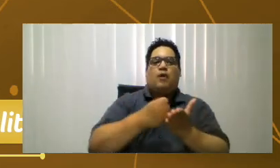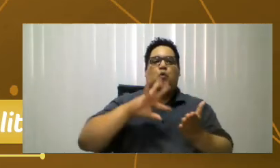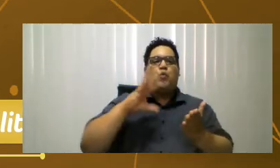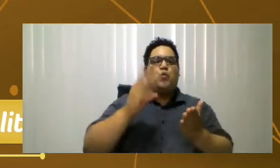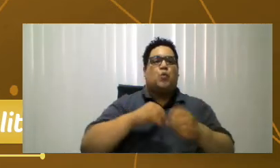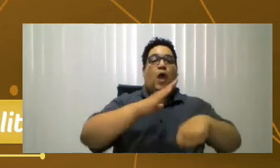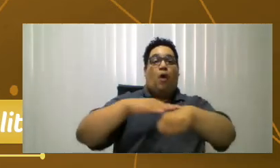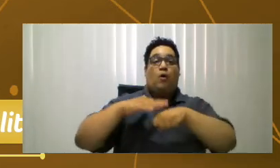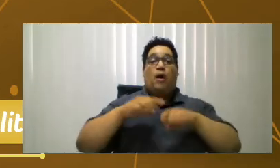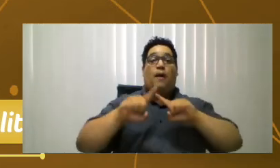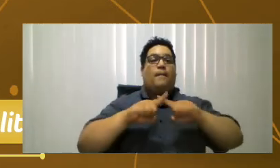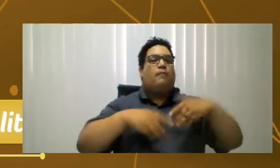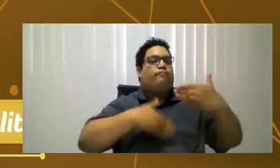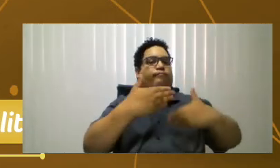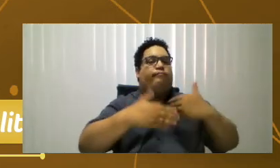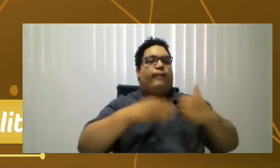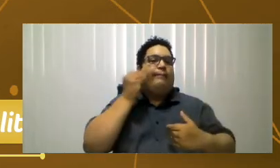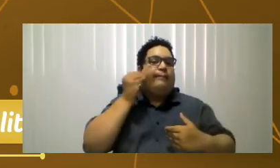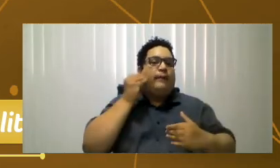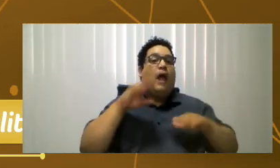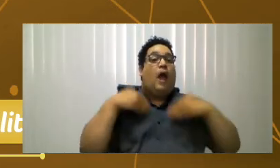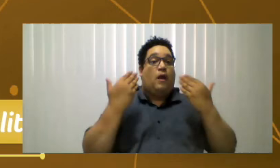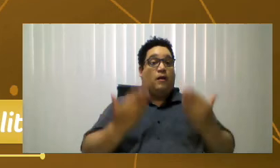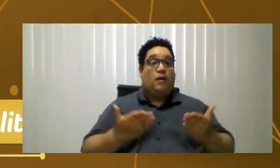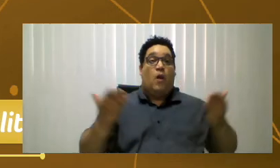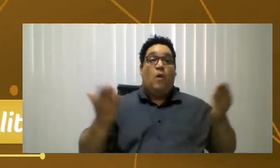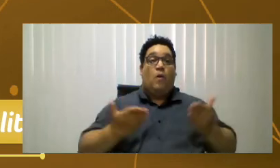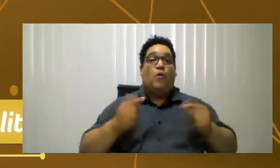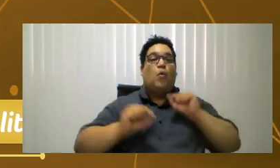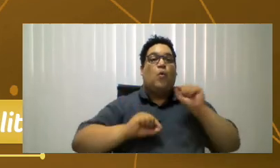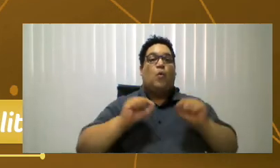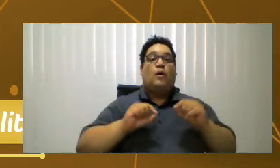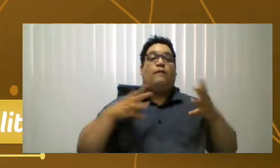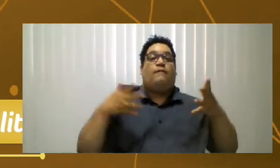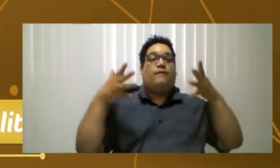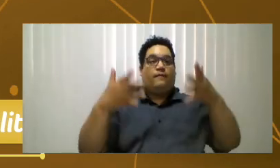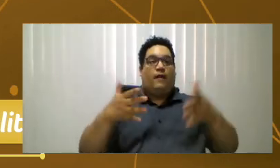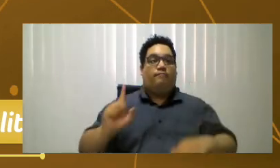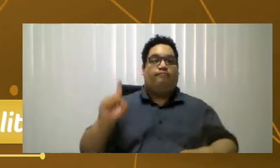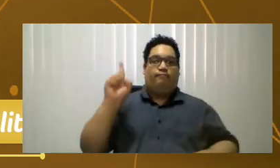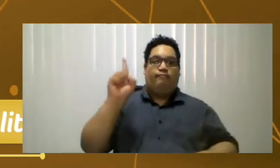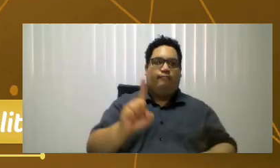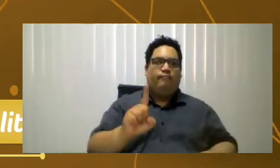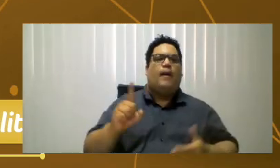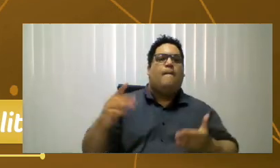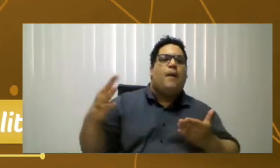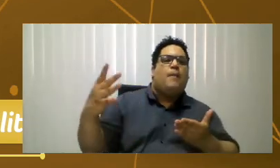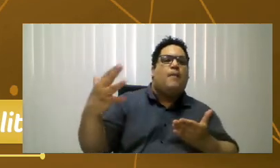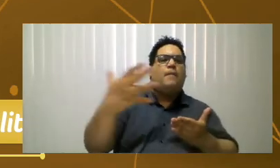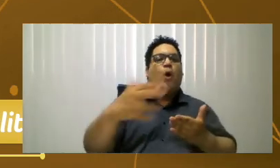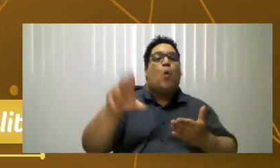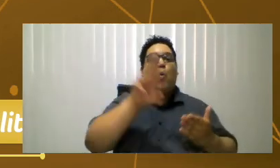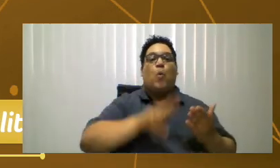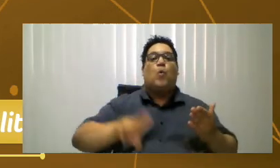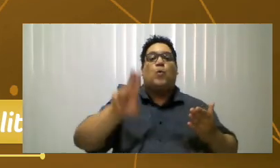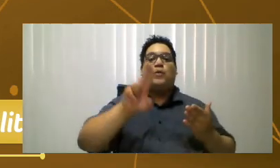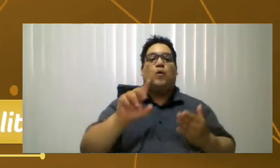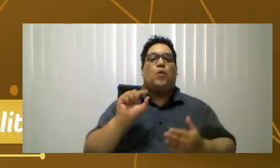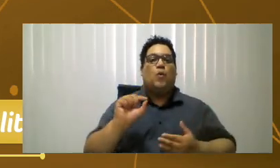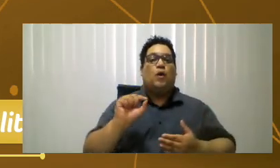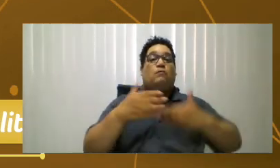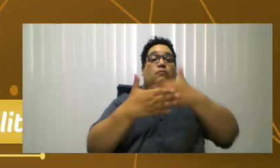gente ainda está em fase de teste com esse app, hoje é levantado em campo, é usado aí